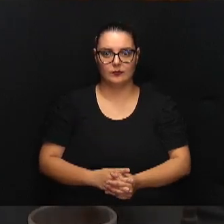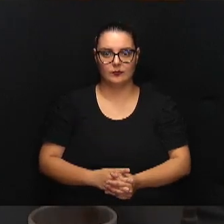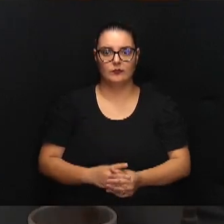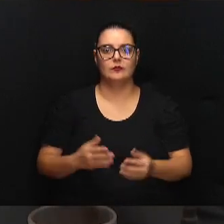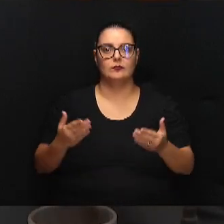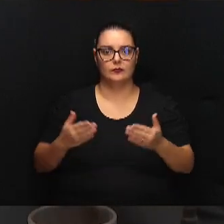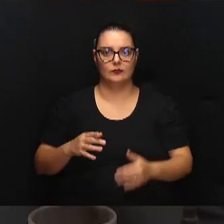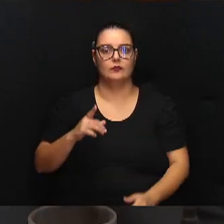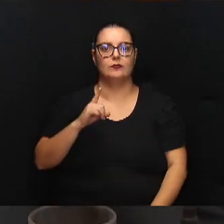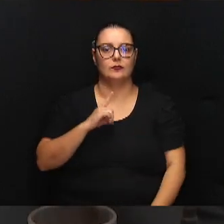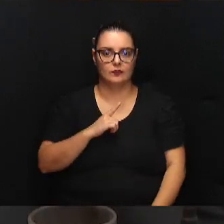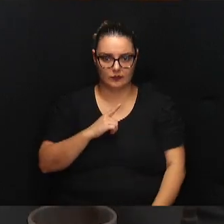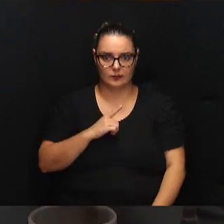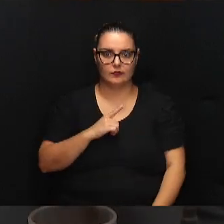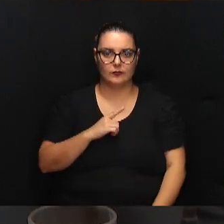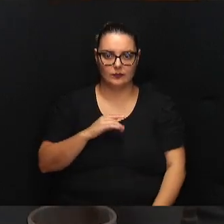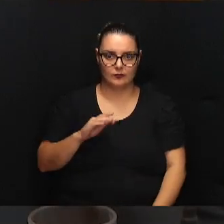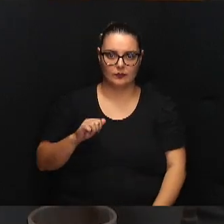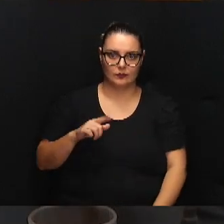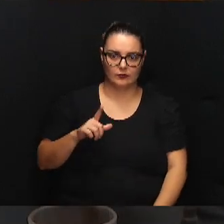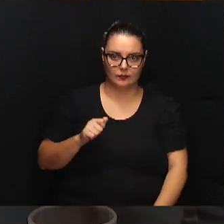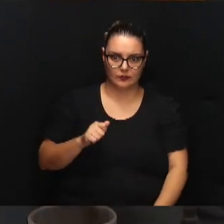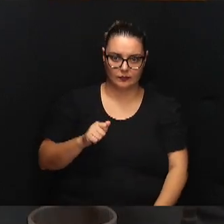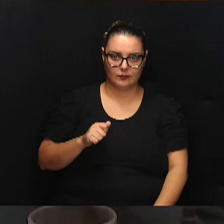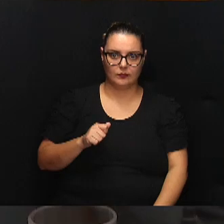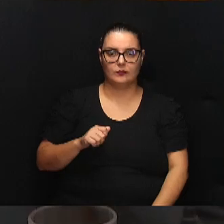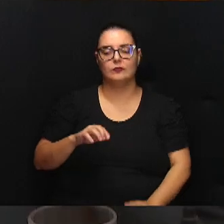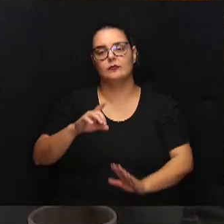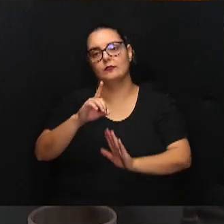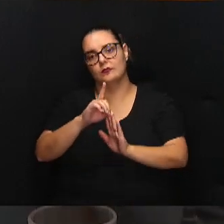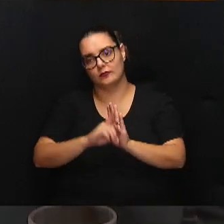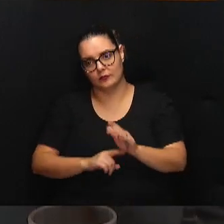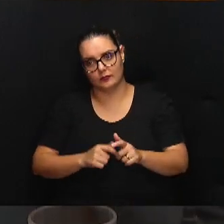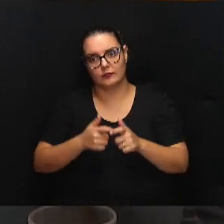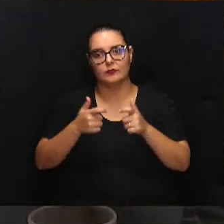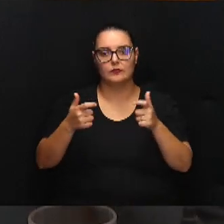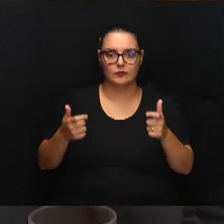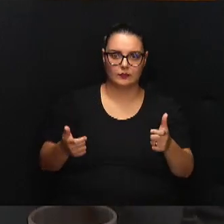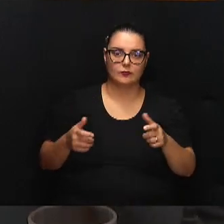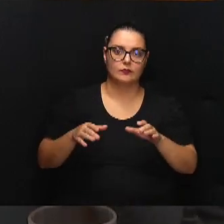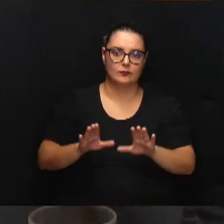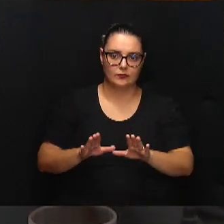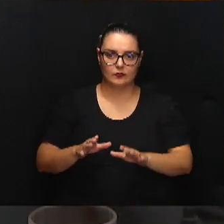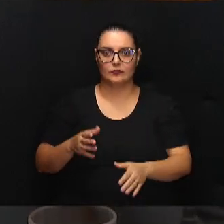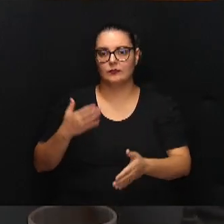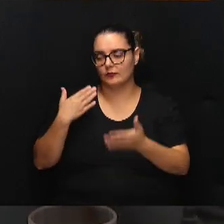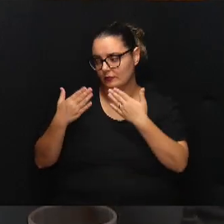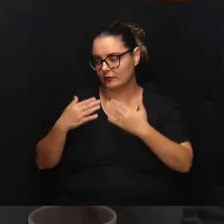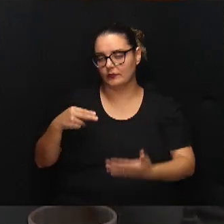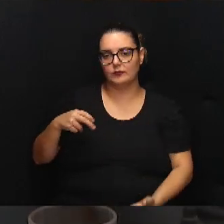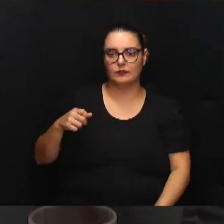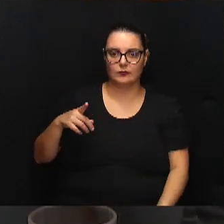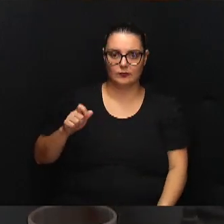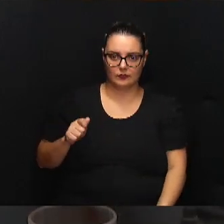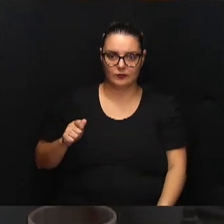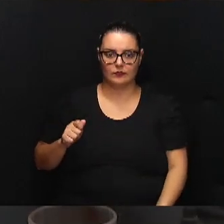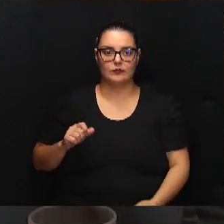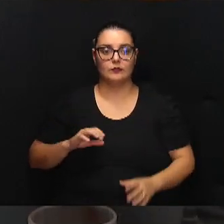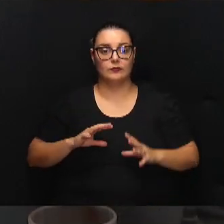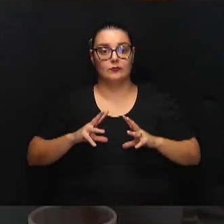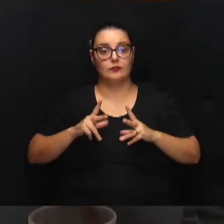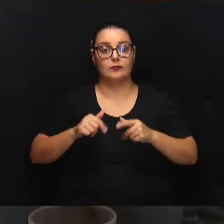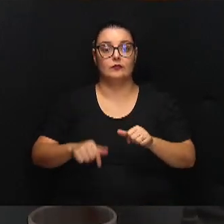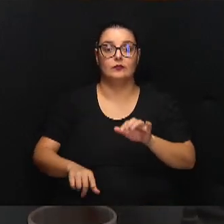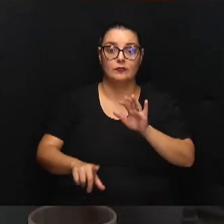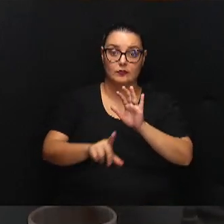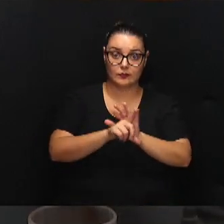Hoje temos uma carga aí de direitos muito grandes, mas estava falando até para a Nanda agora, com todas as